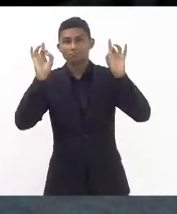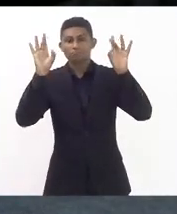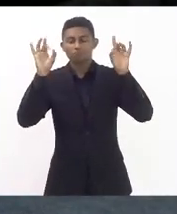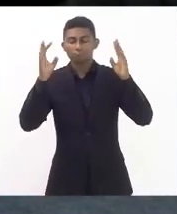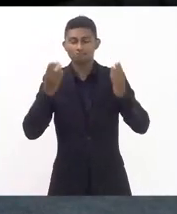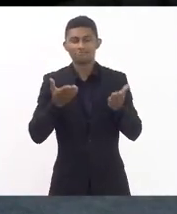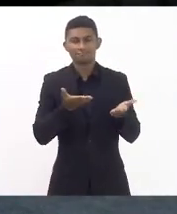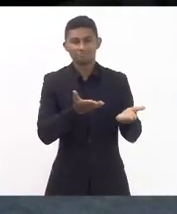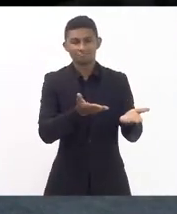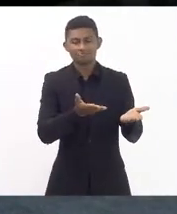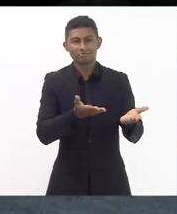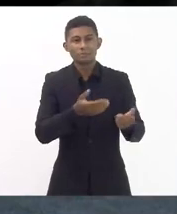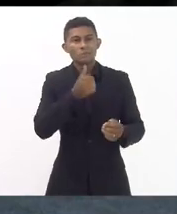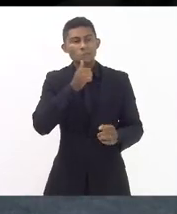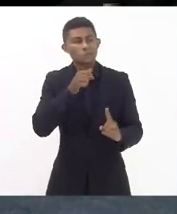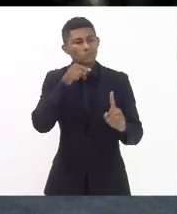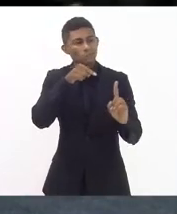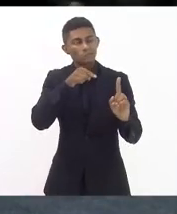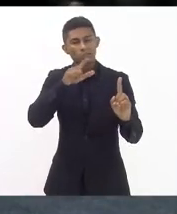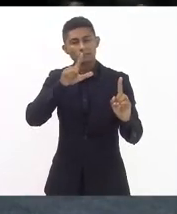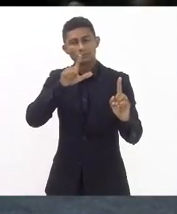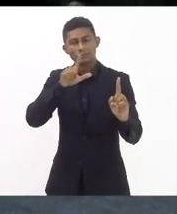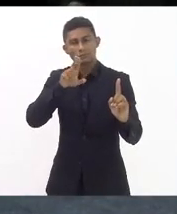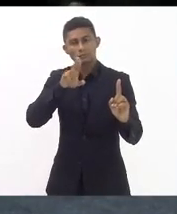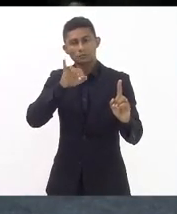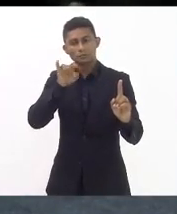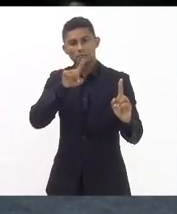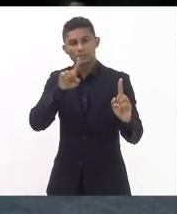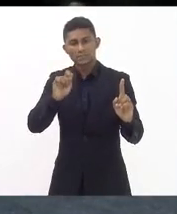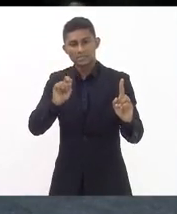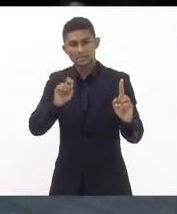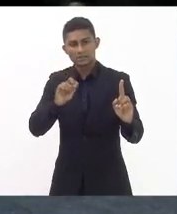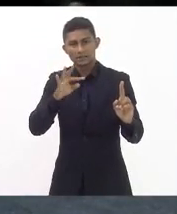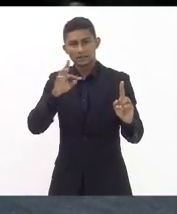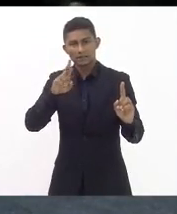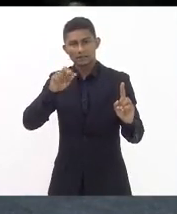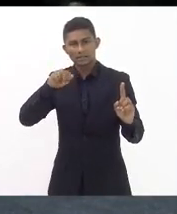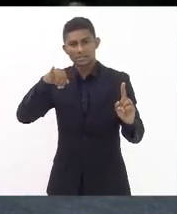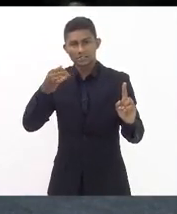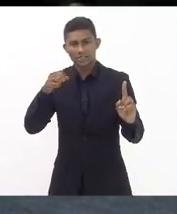a Luísa Trajano, né, nona do